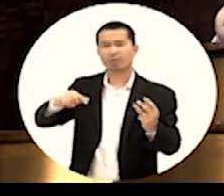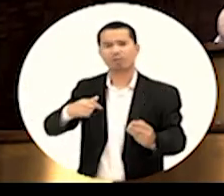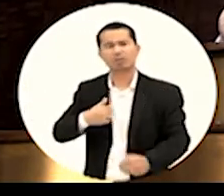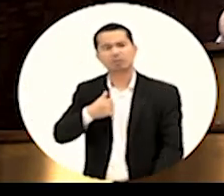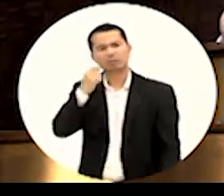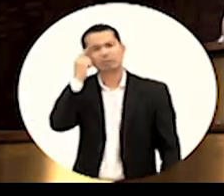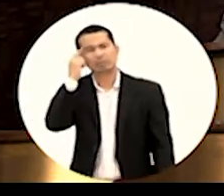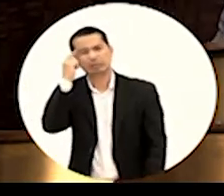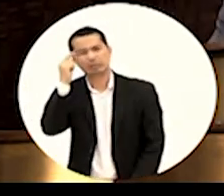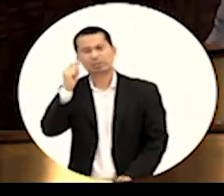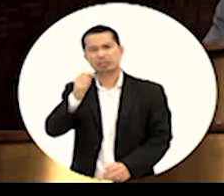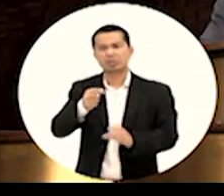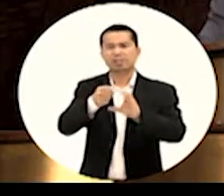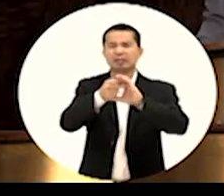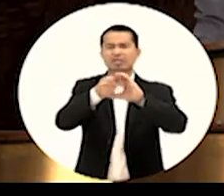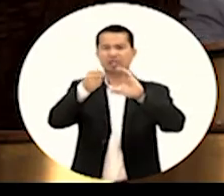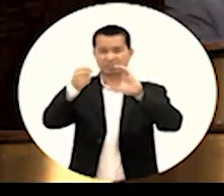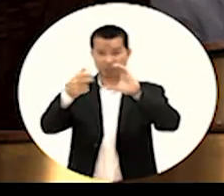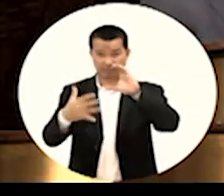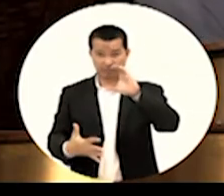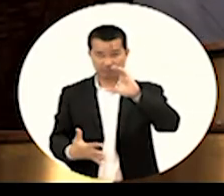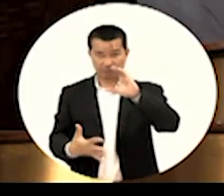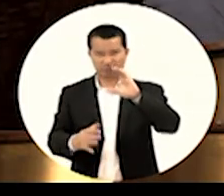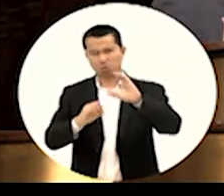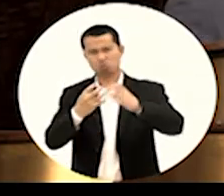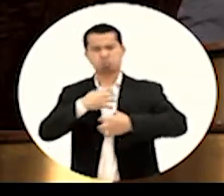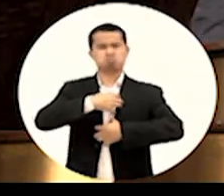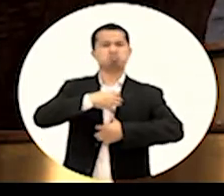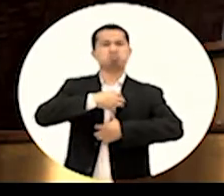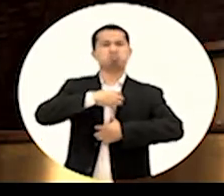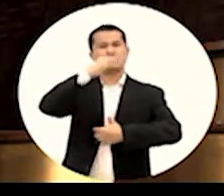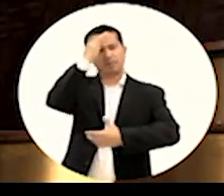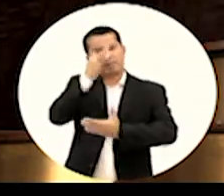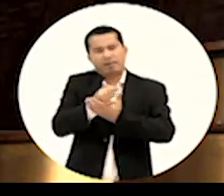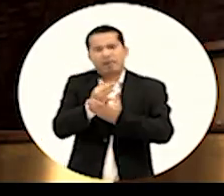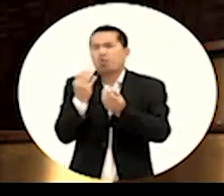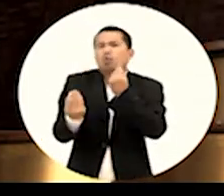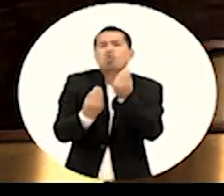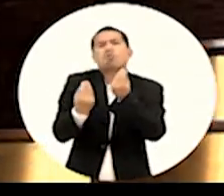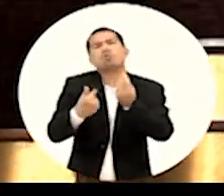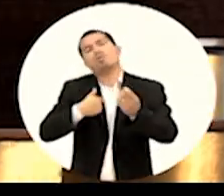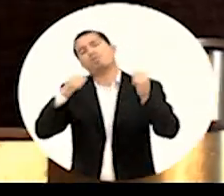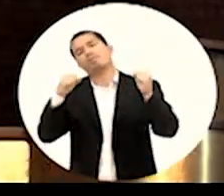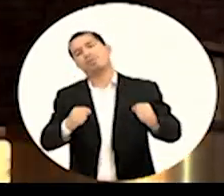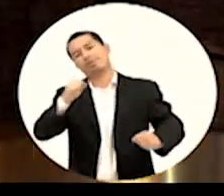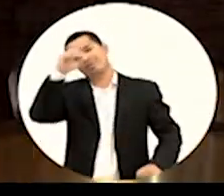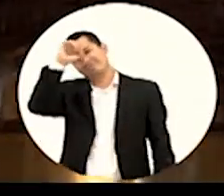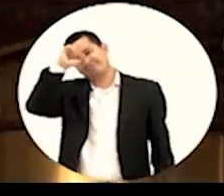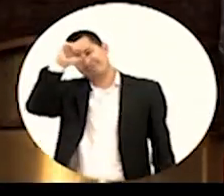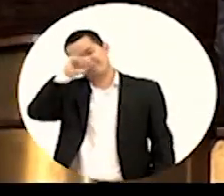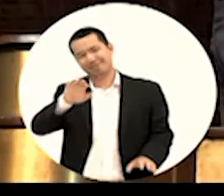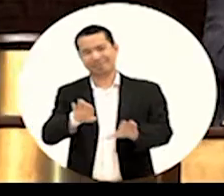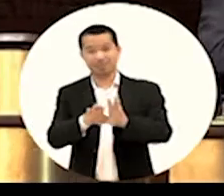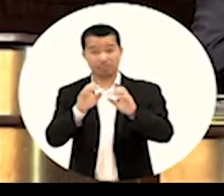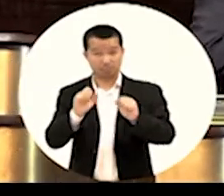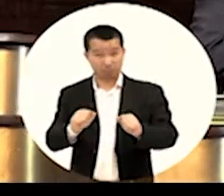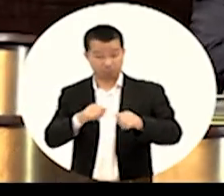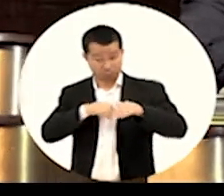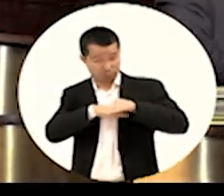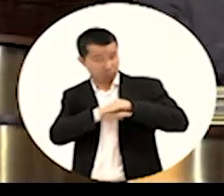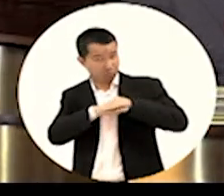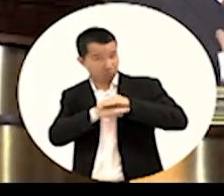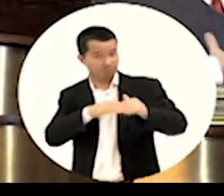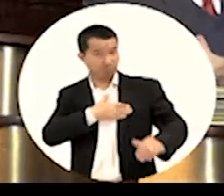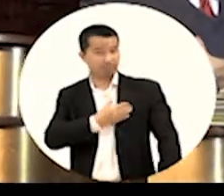de Deus. Quais são, então, estas características da fé que eu posso aprender e